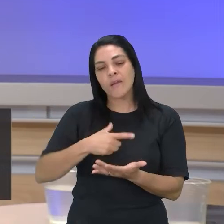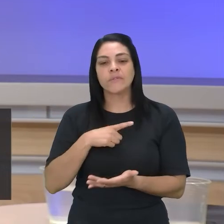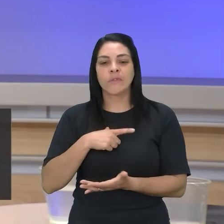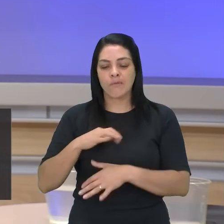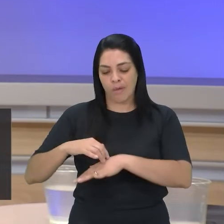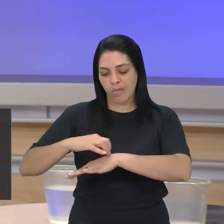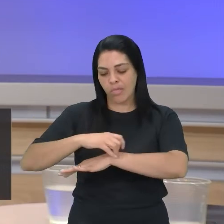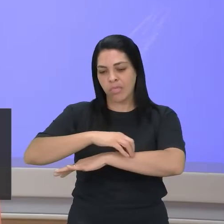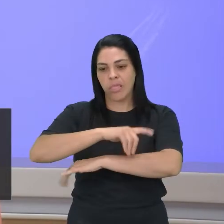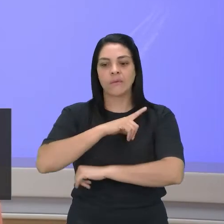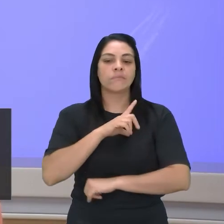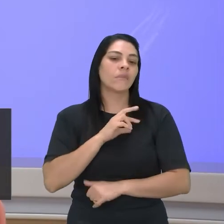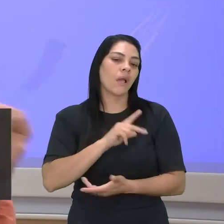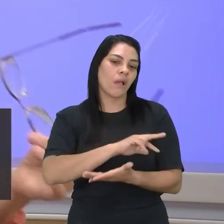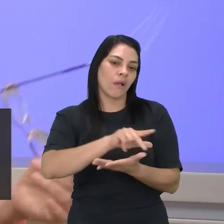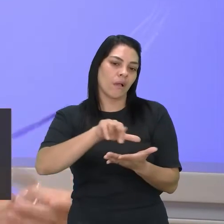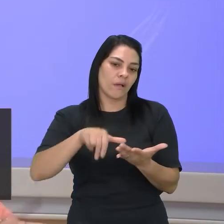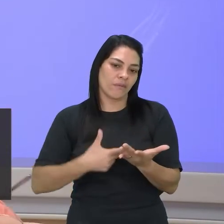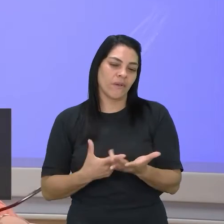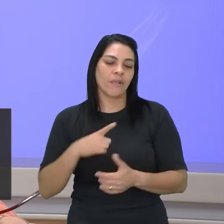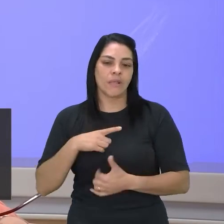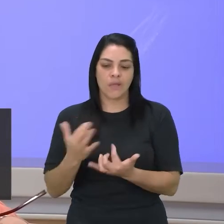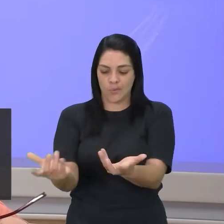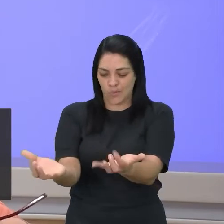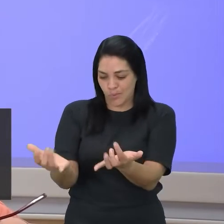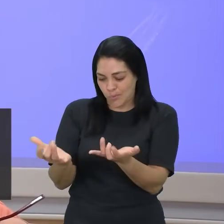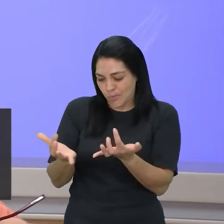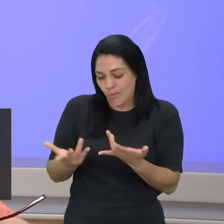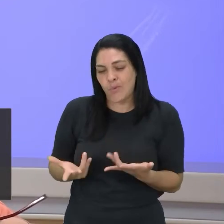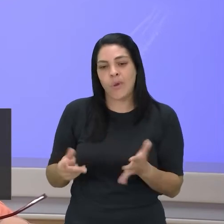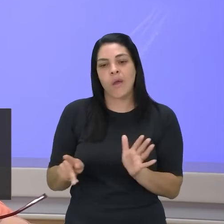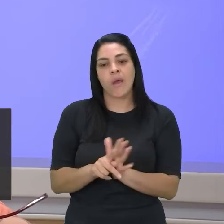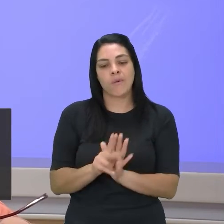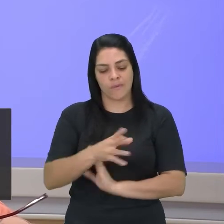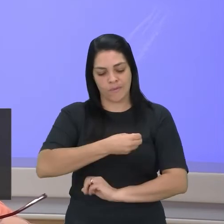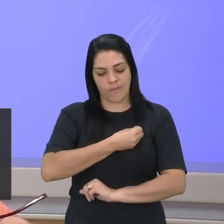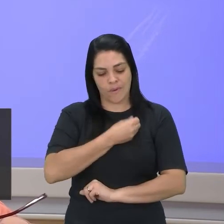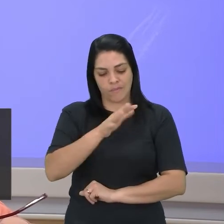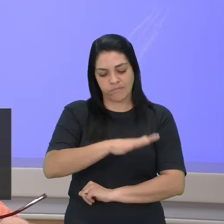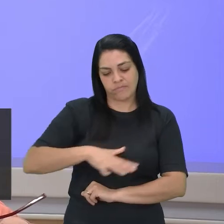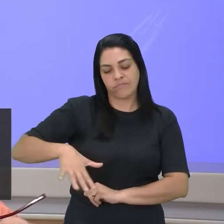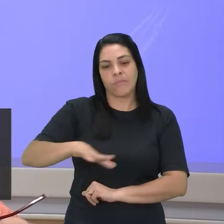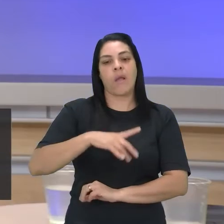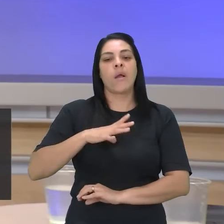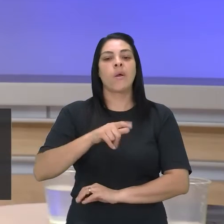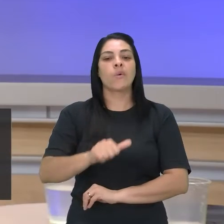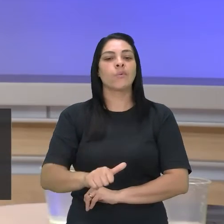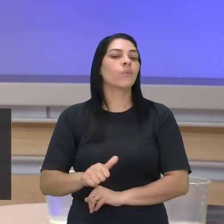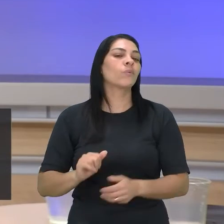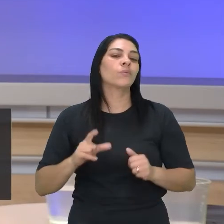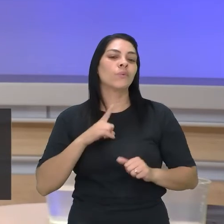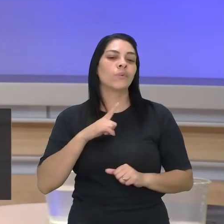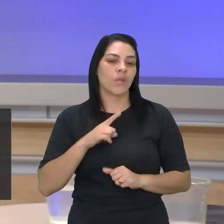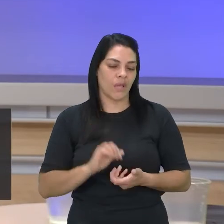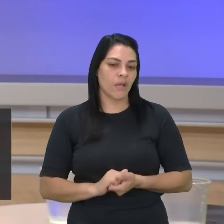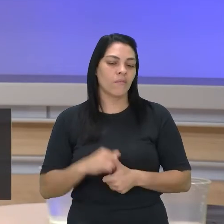também. Com as árvores vem uma gama da biodiversidade, uma recuperação dessa Toda a cadeia alimentar vai